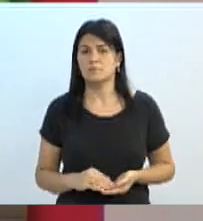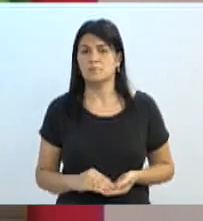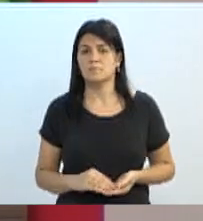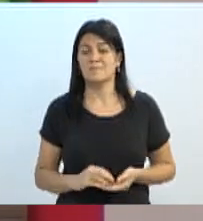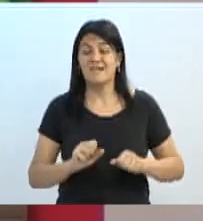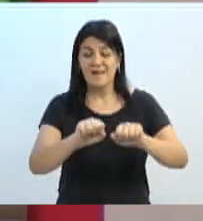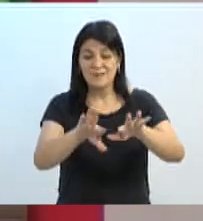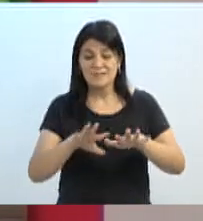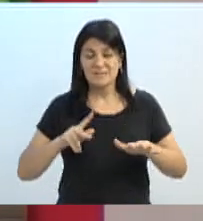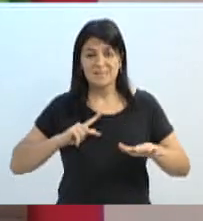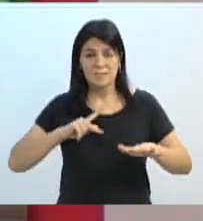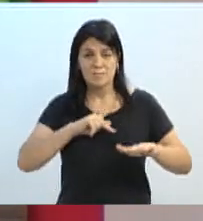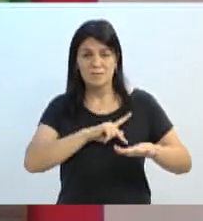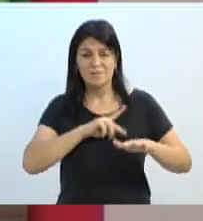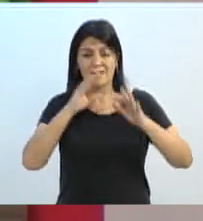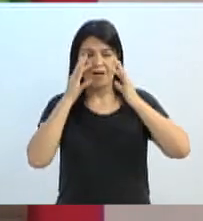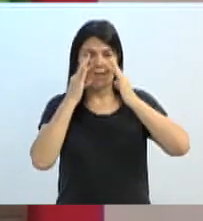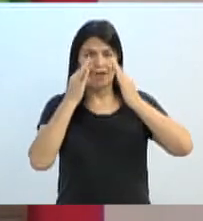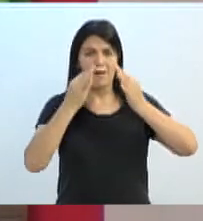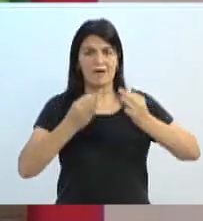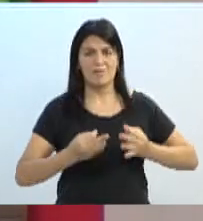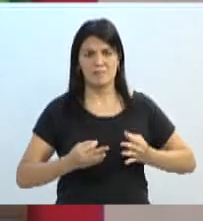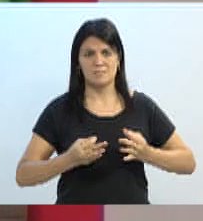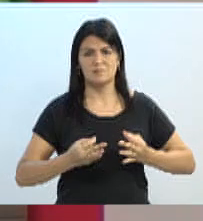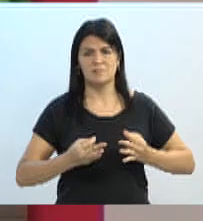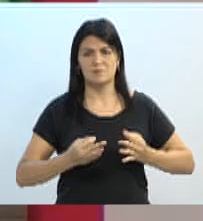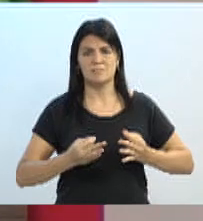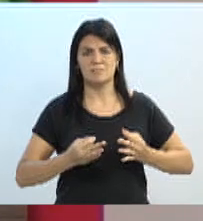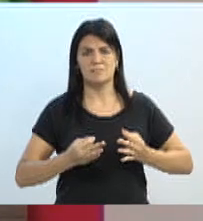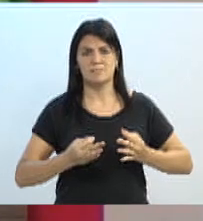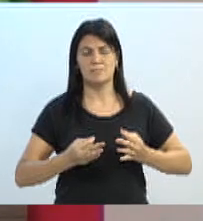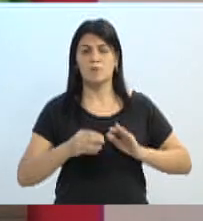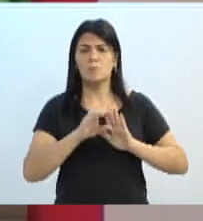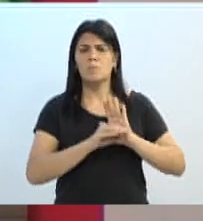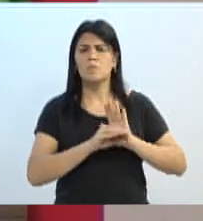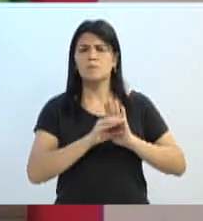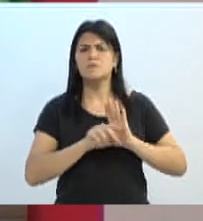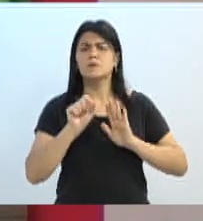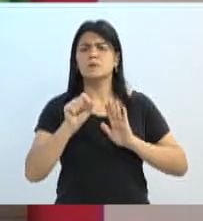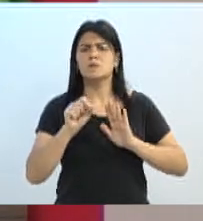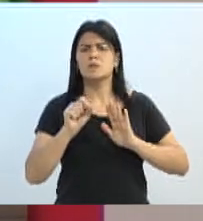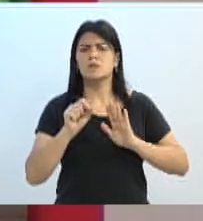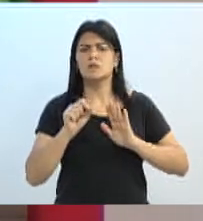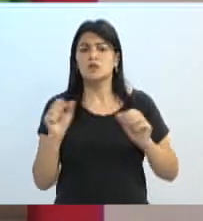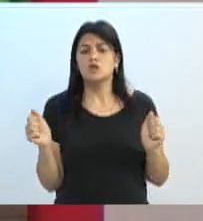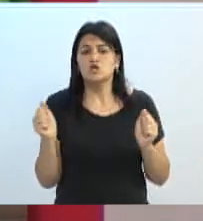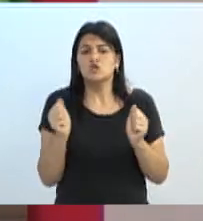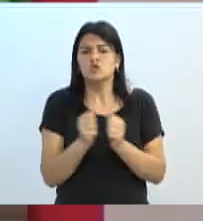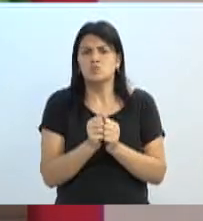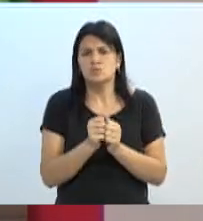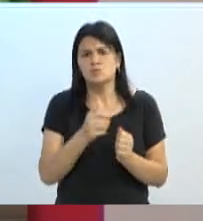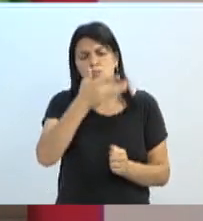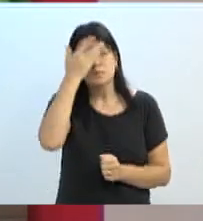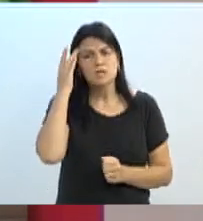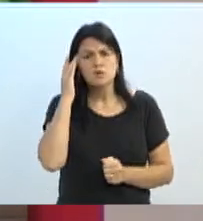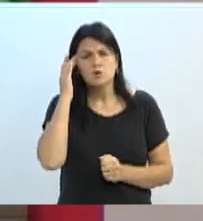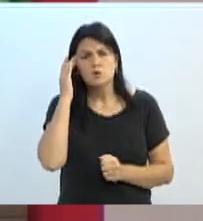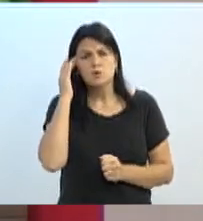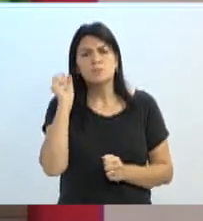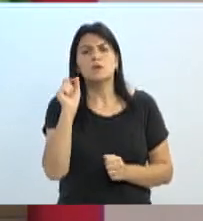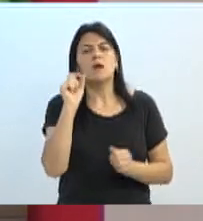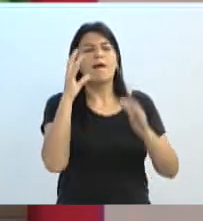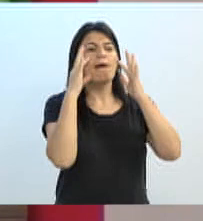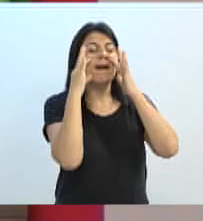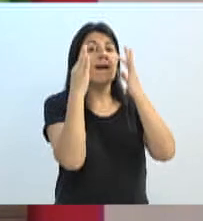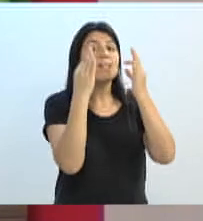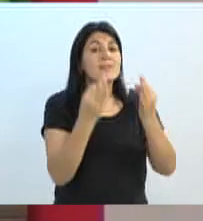é para ouvir as pessoas. O conceito também de audiência pública é reunir as pessoas, a população, para ouvir os